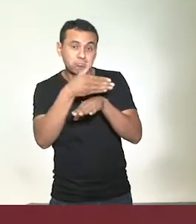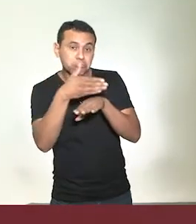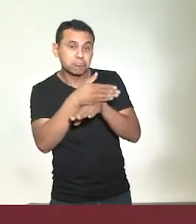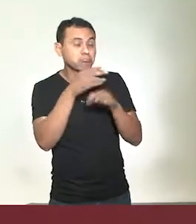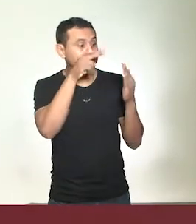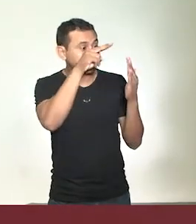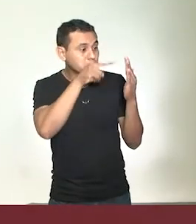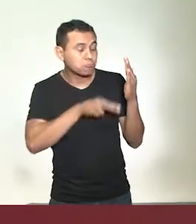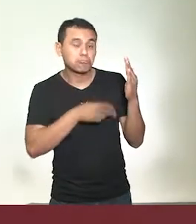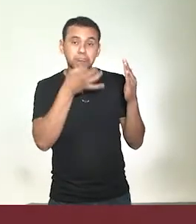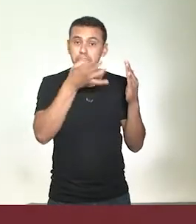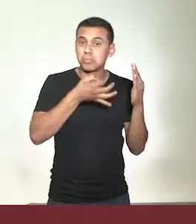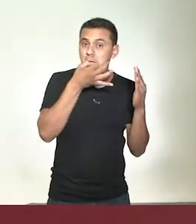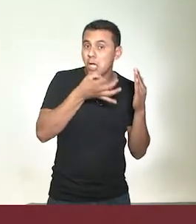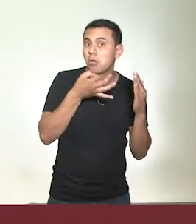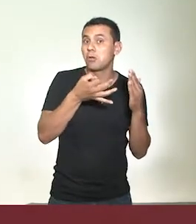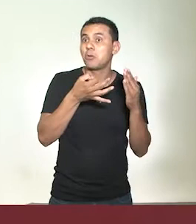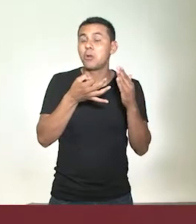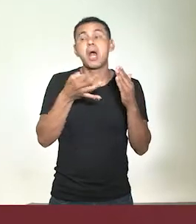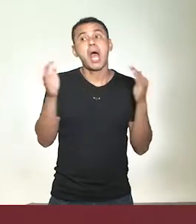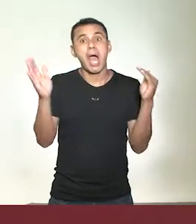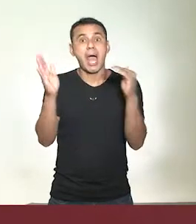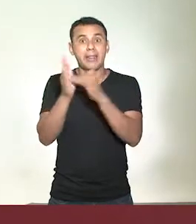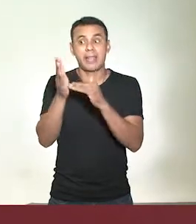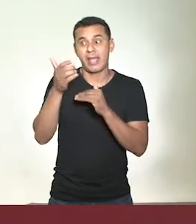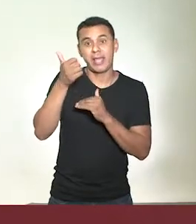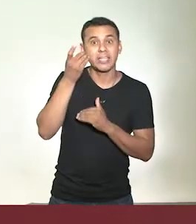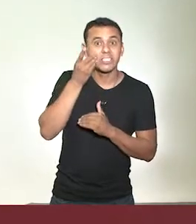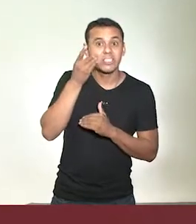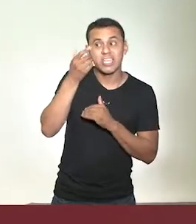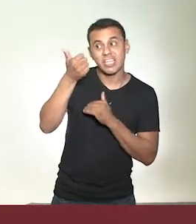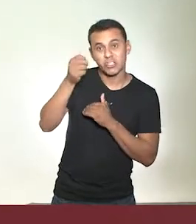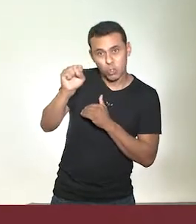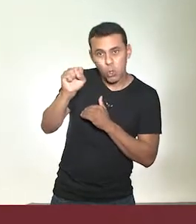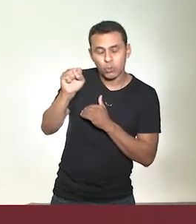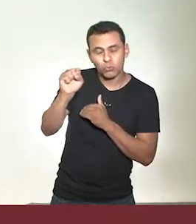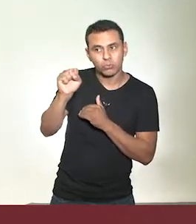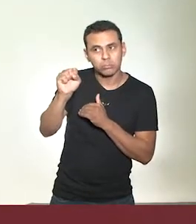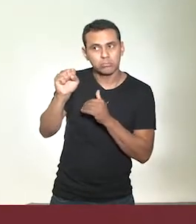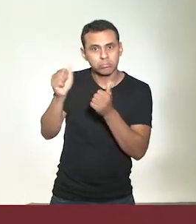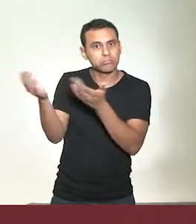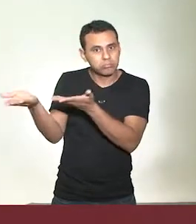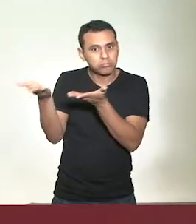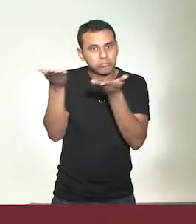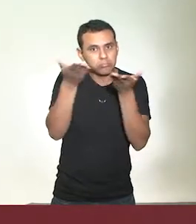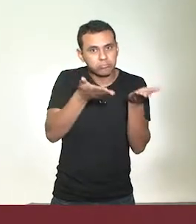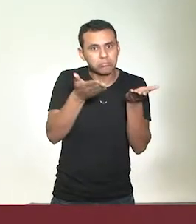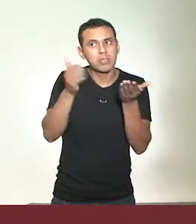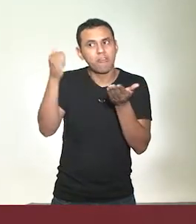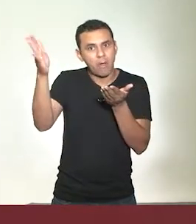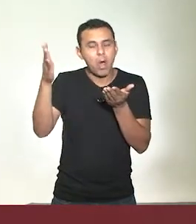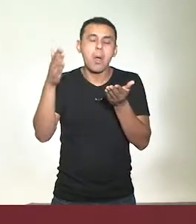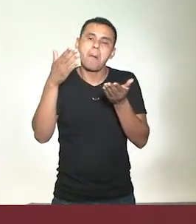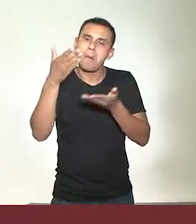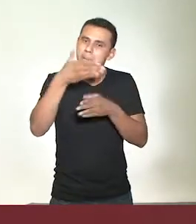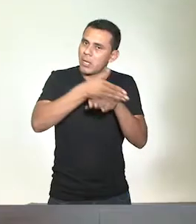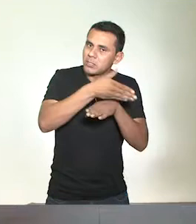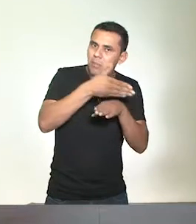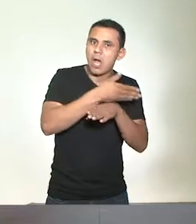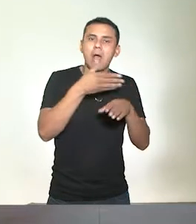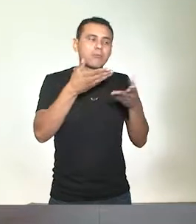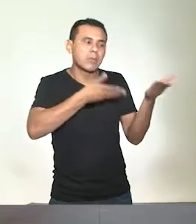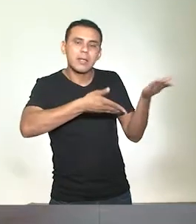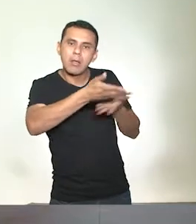se amplie né a possibilidade de pessoas da comunidade externa né Extra Muros da Universidade possa